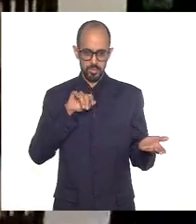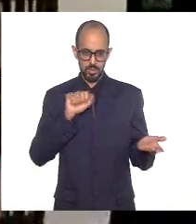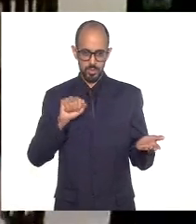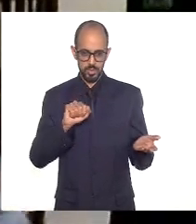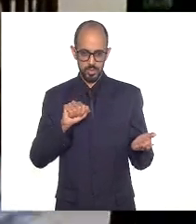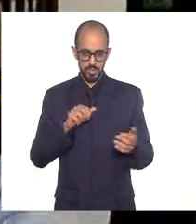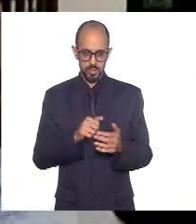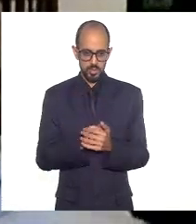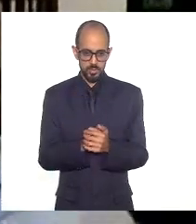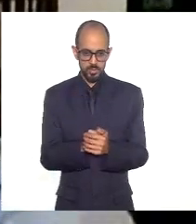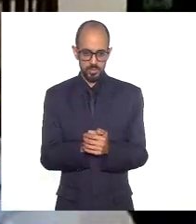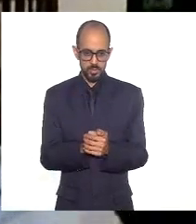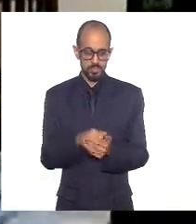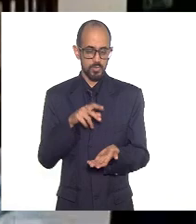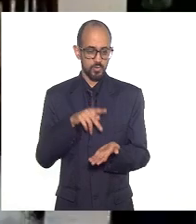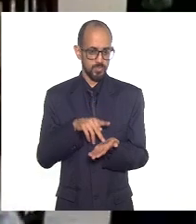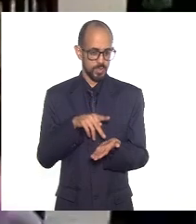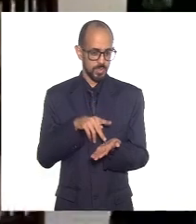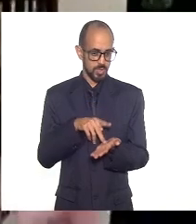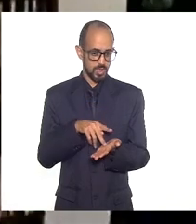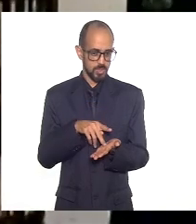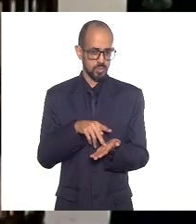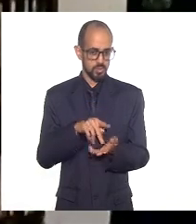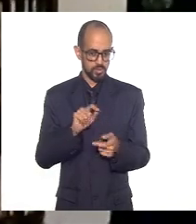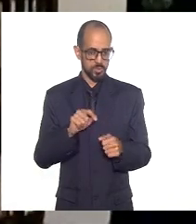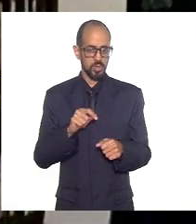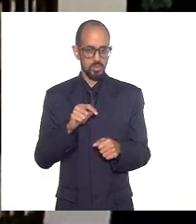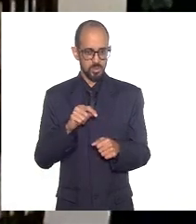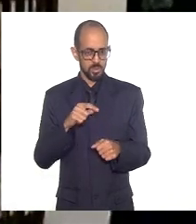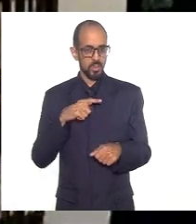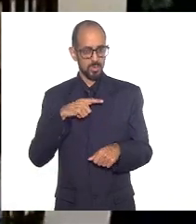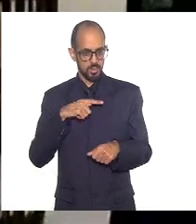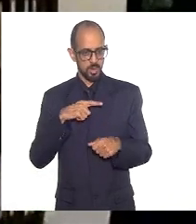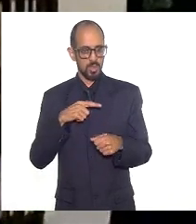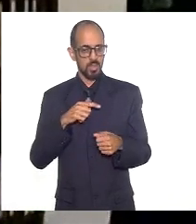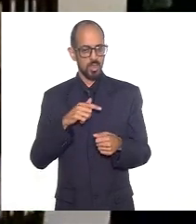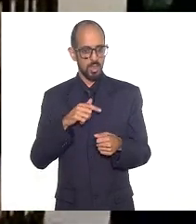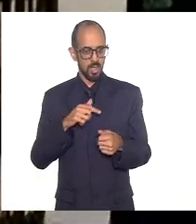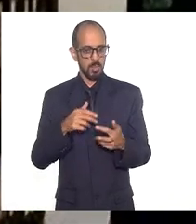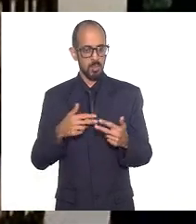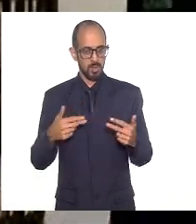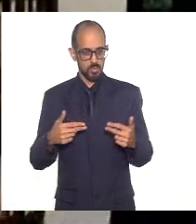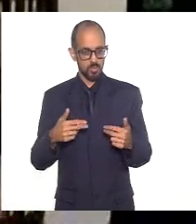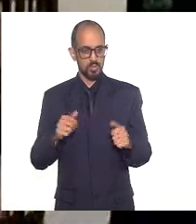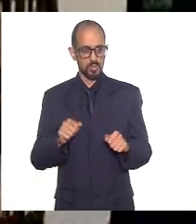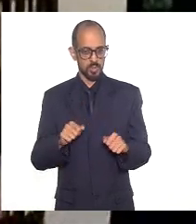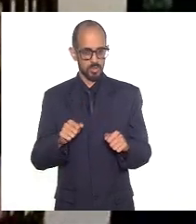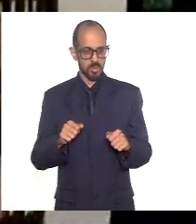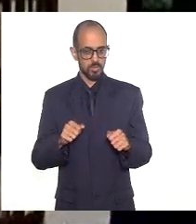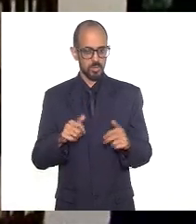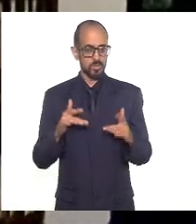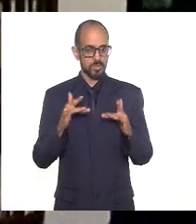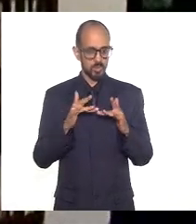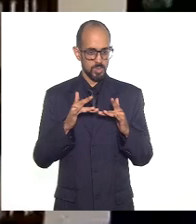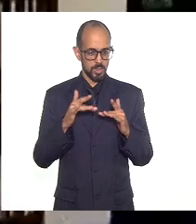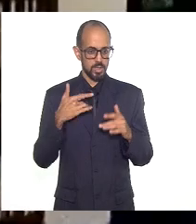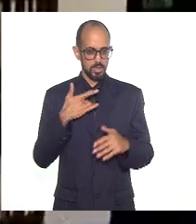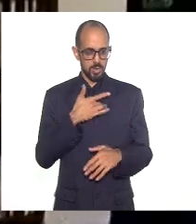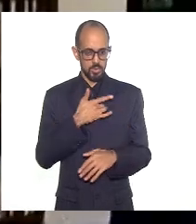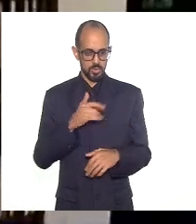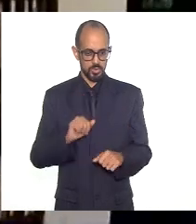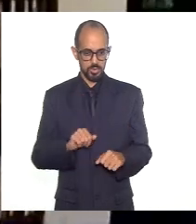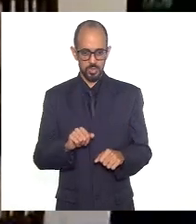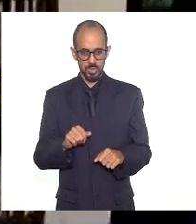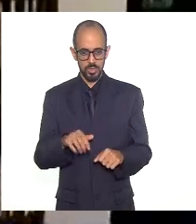Lucinha, realmente tem alguma coisa relacionada aí com sua saúde, que